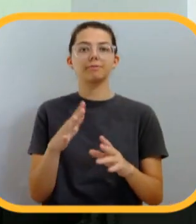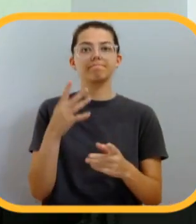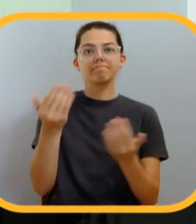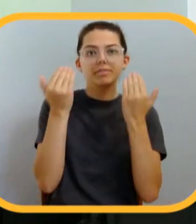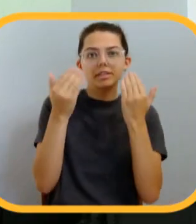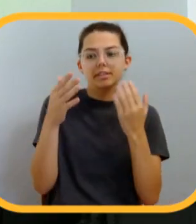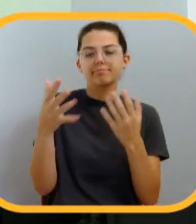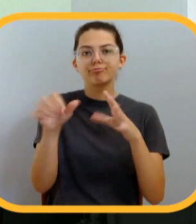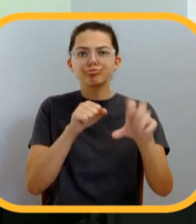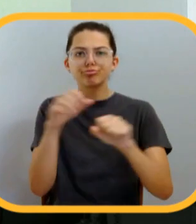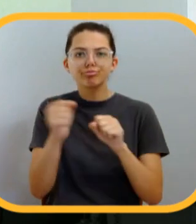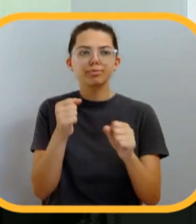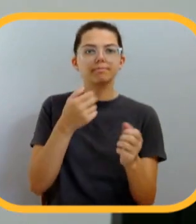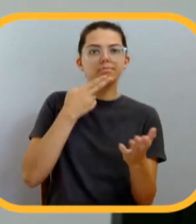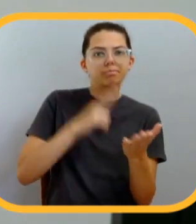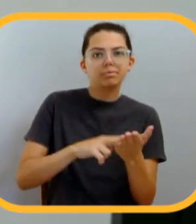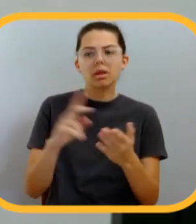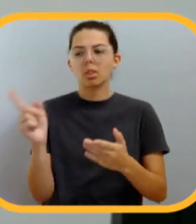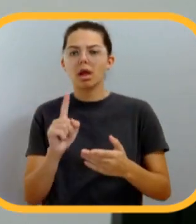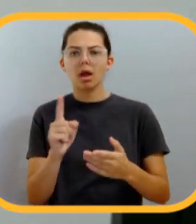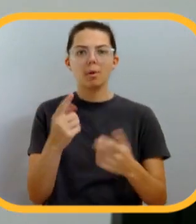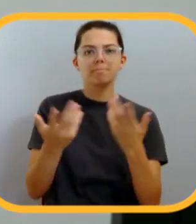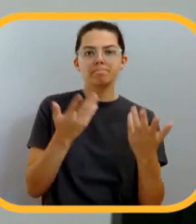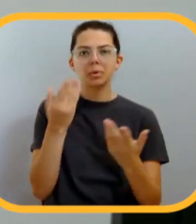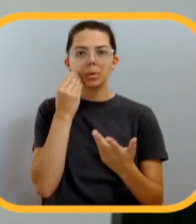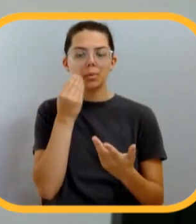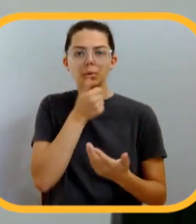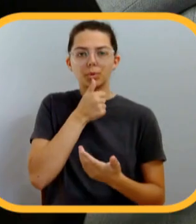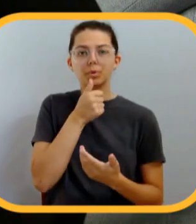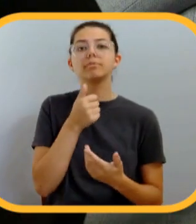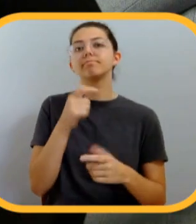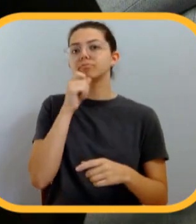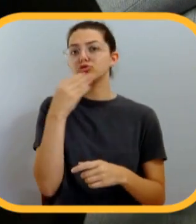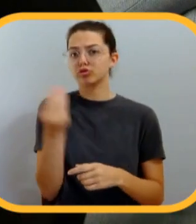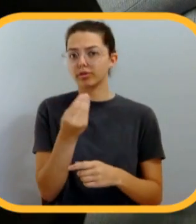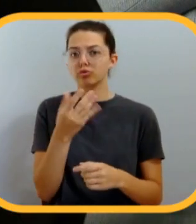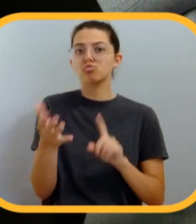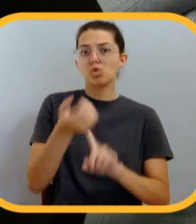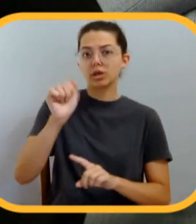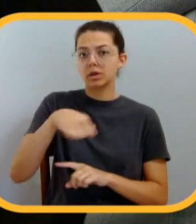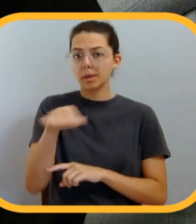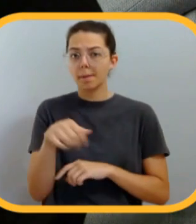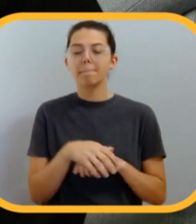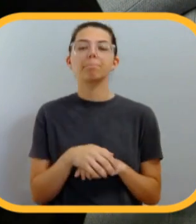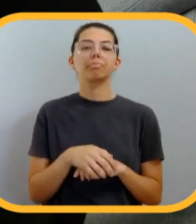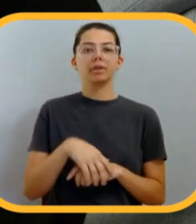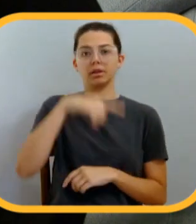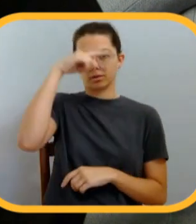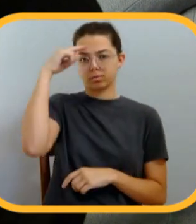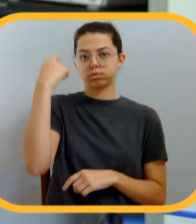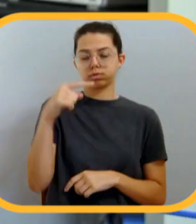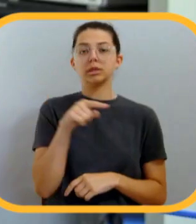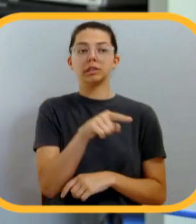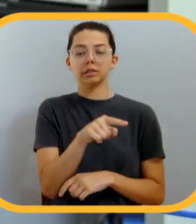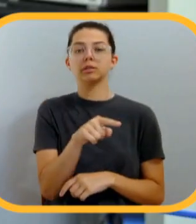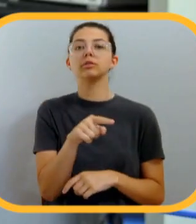de selecionar e avaliar a utilidade e fiabilidade das notícias, será que esta geração está à altura da tarefa? É muito difícil